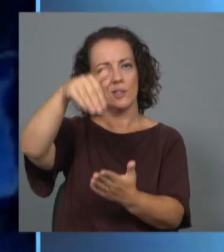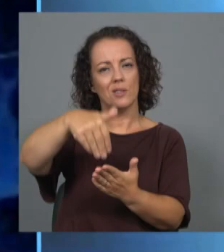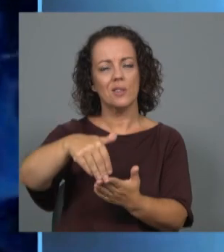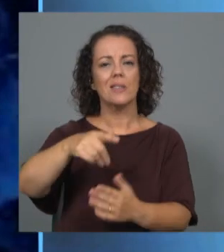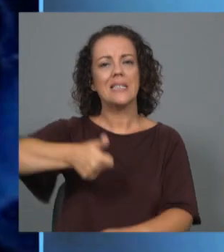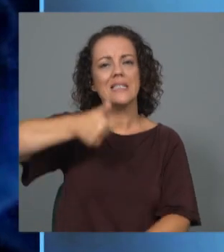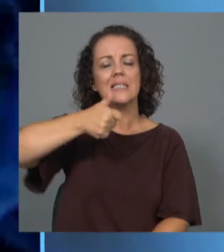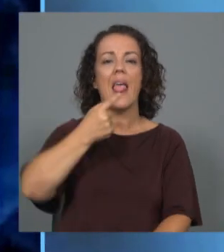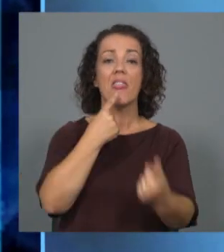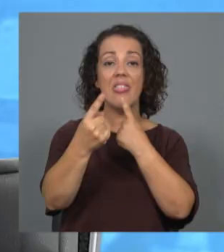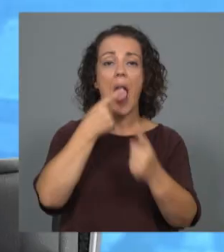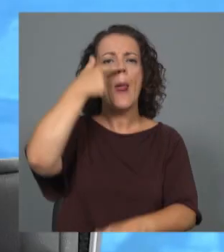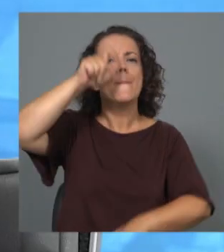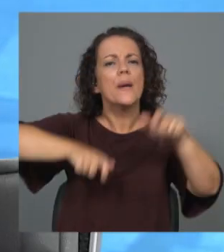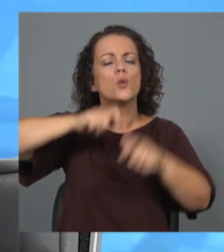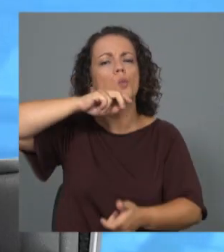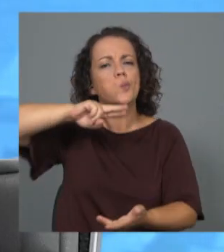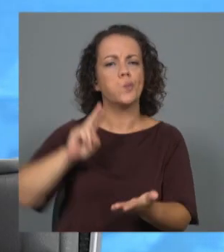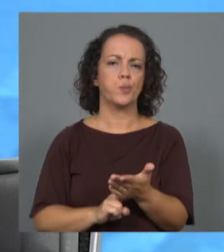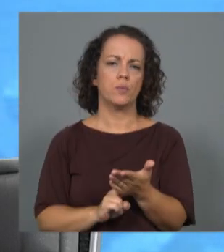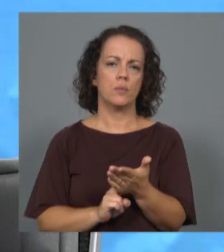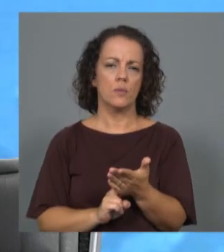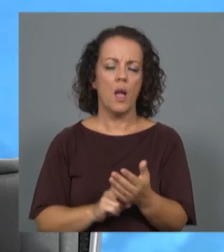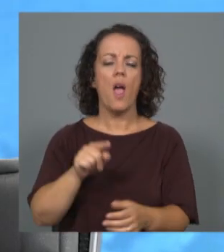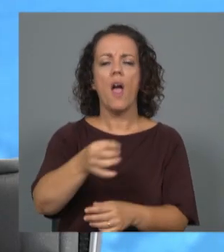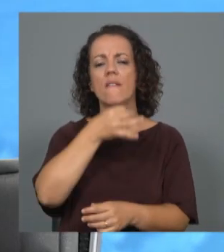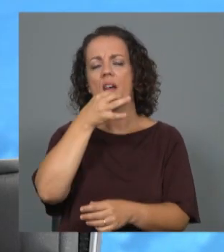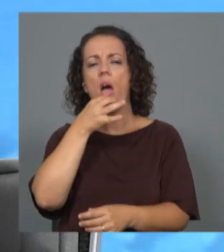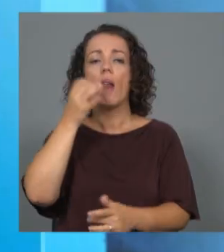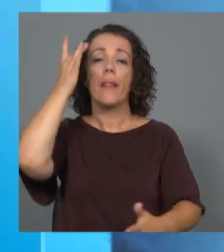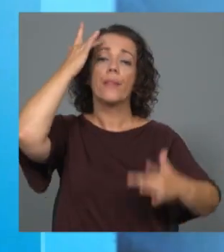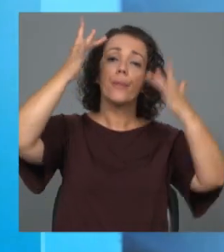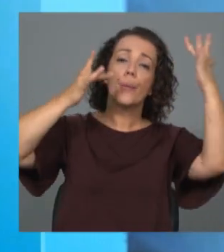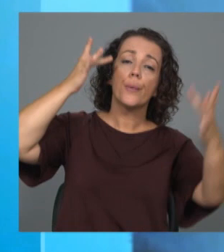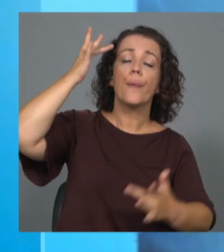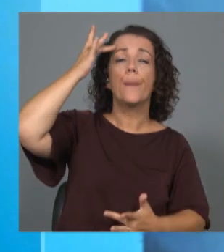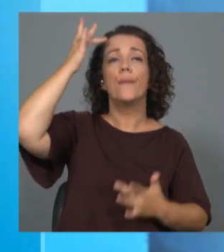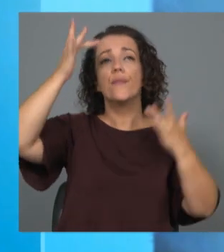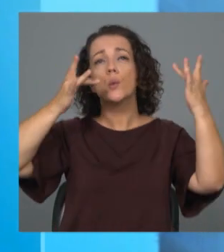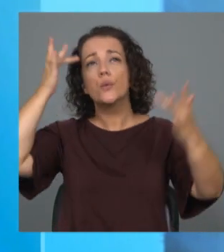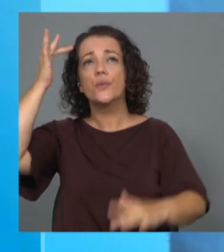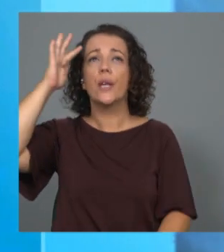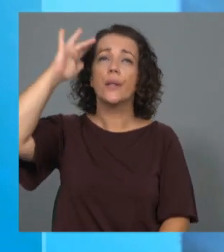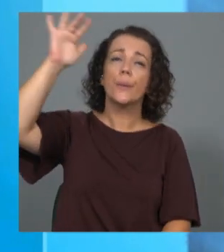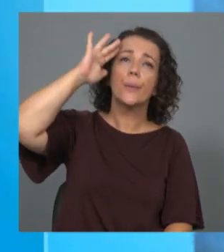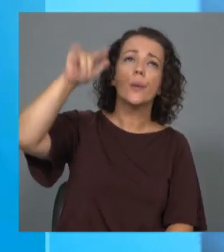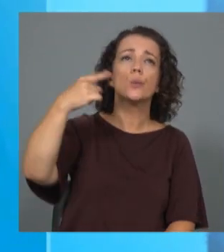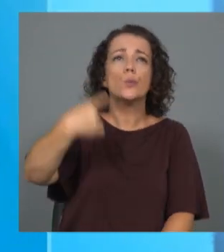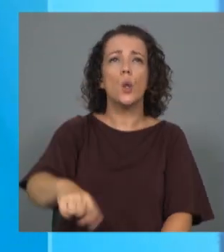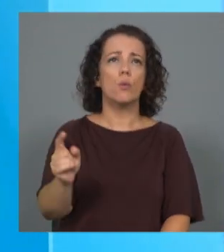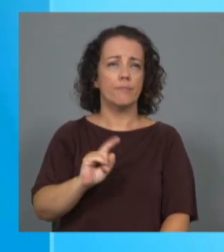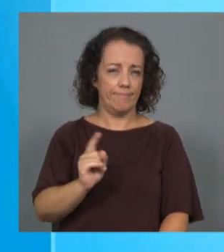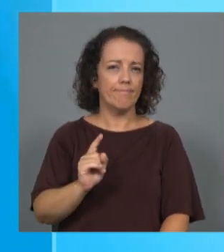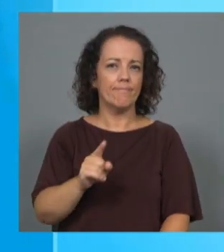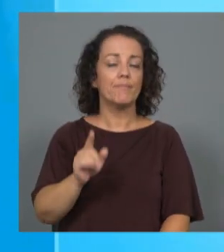Não estamos aqui a abordar questões teóricas, filosóficas, vagas. o importante mesmo é entrar